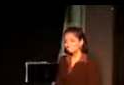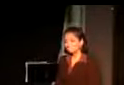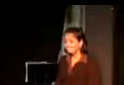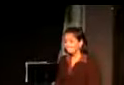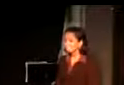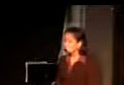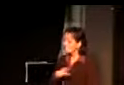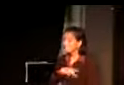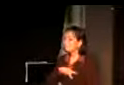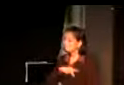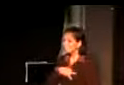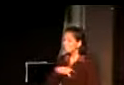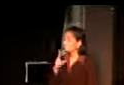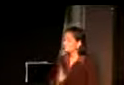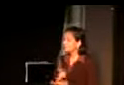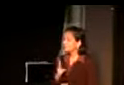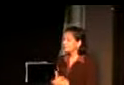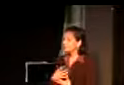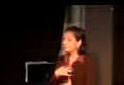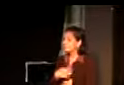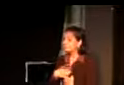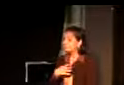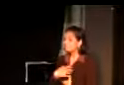Paulo vivia esse conflito